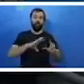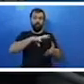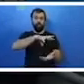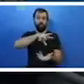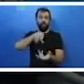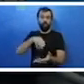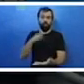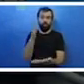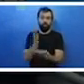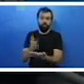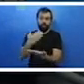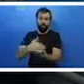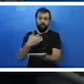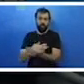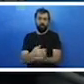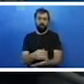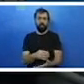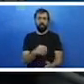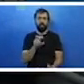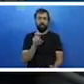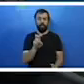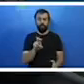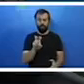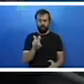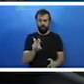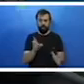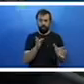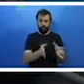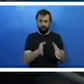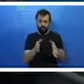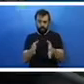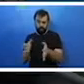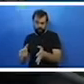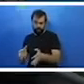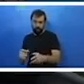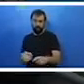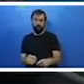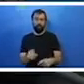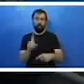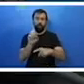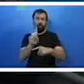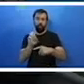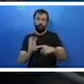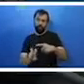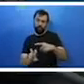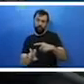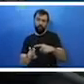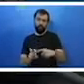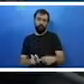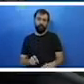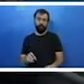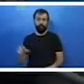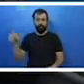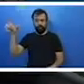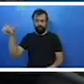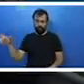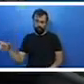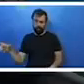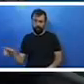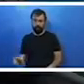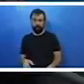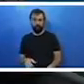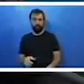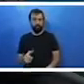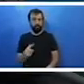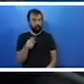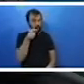Cada parte corresponde a um quinto. Por exemplo, olha lá o recado do rei. É bom prestar